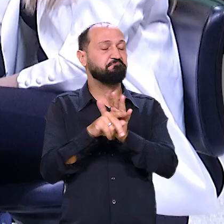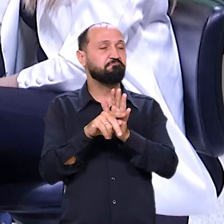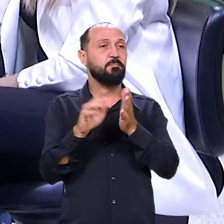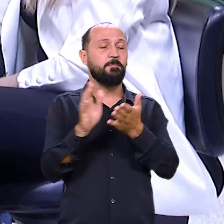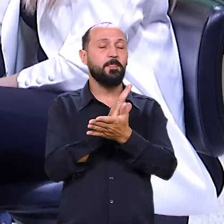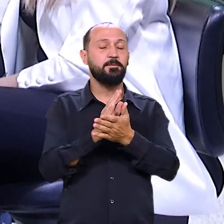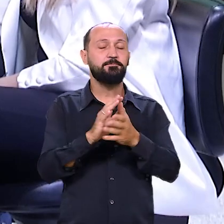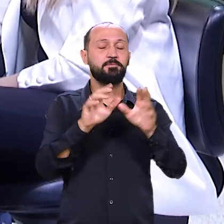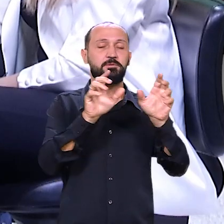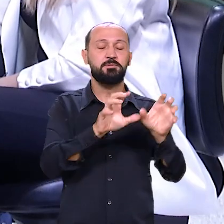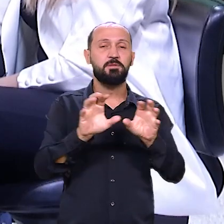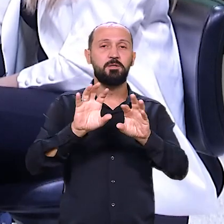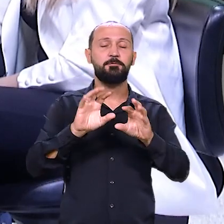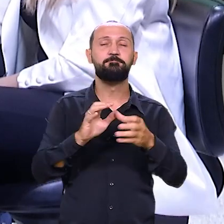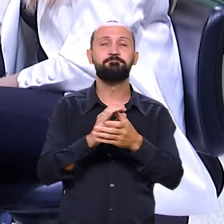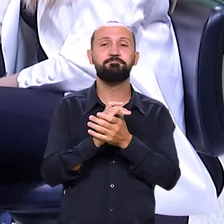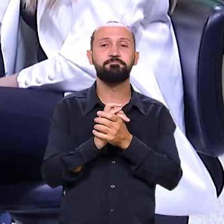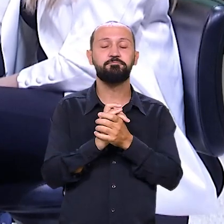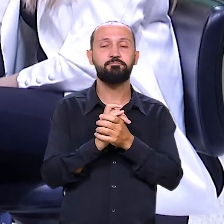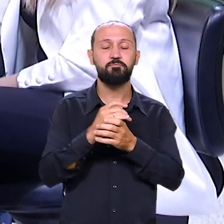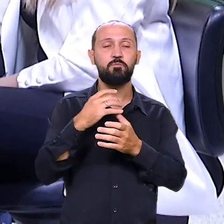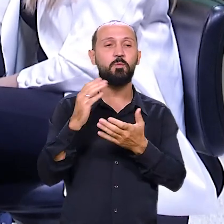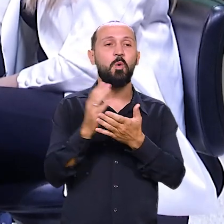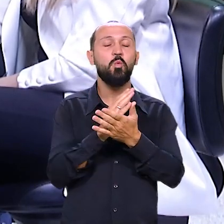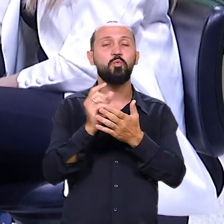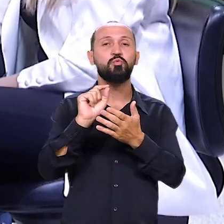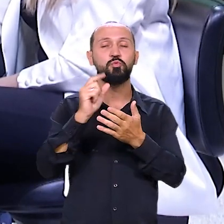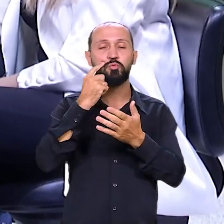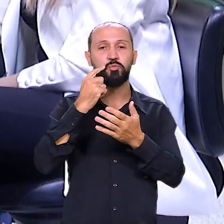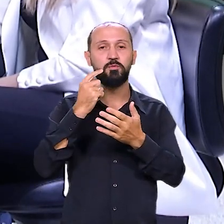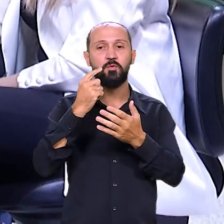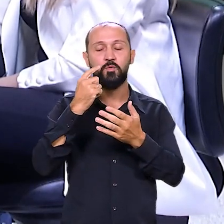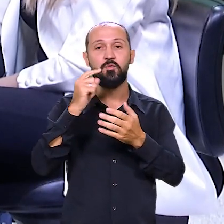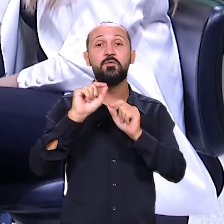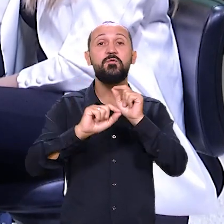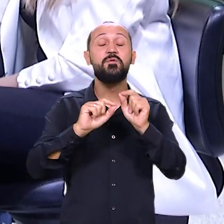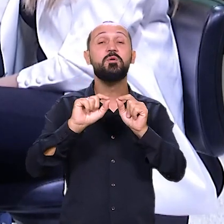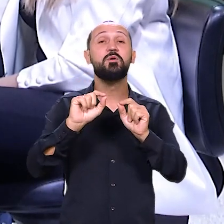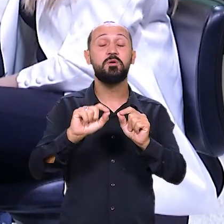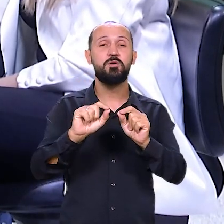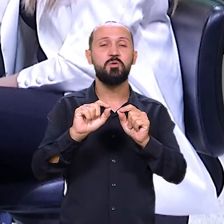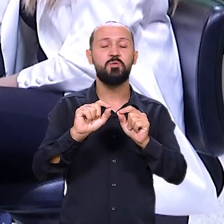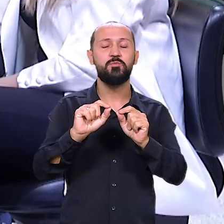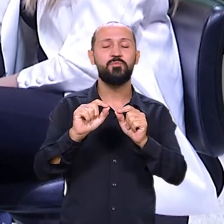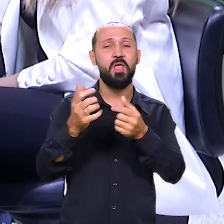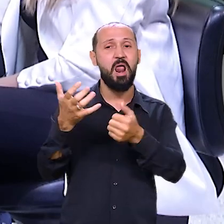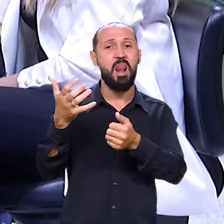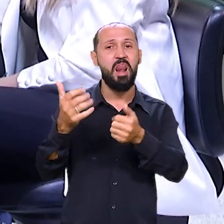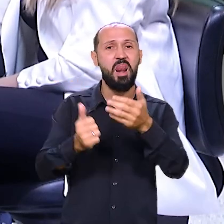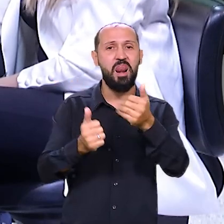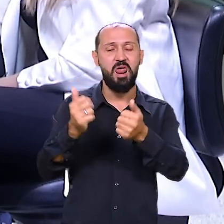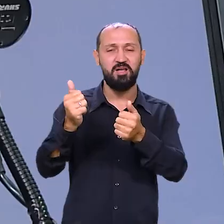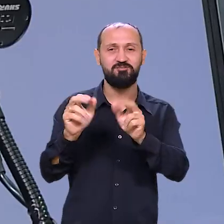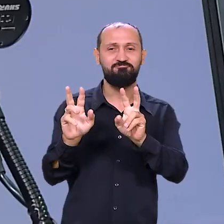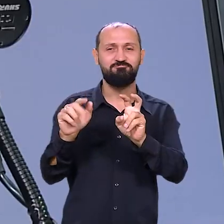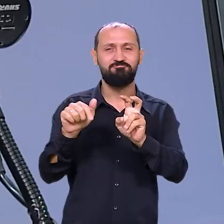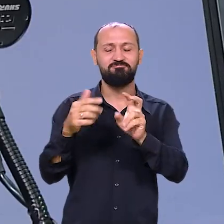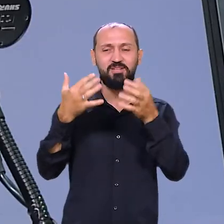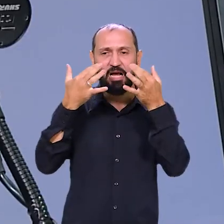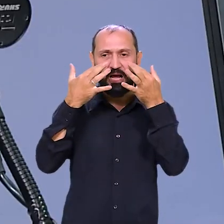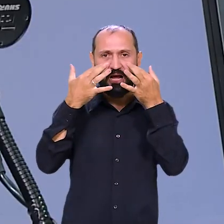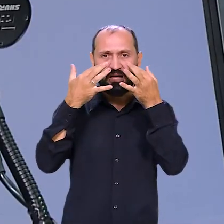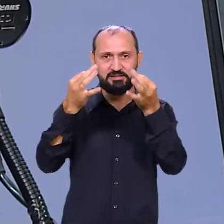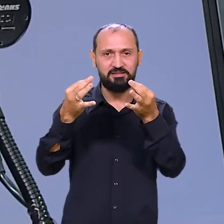em alguns setores do agro e vi que o leite merecia